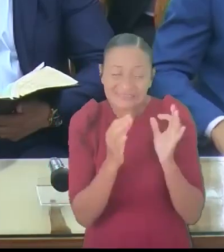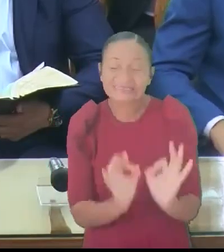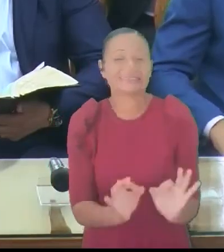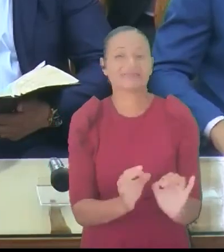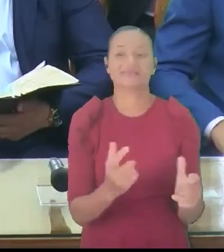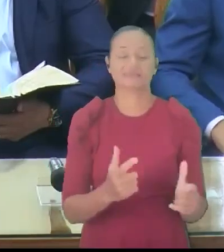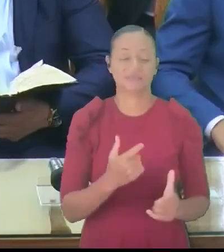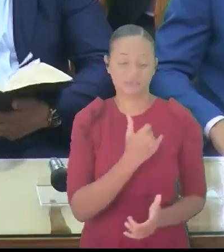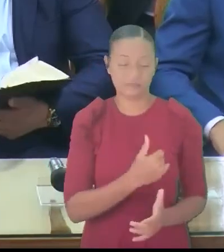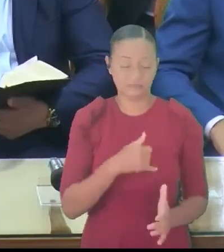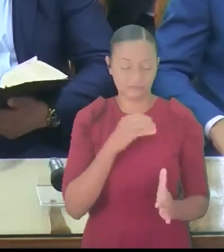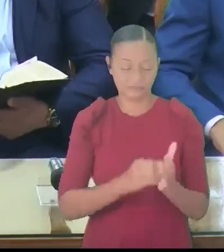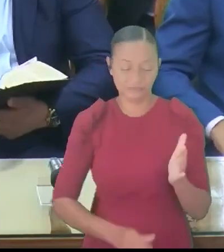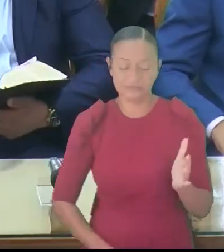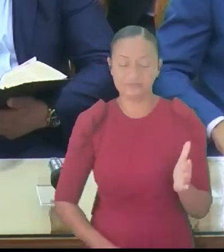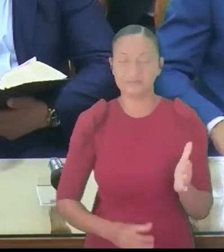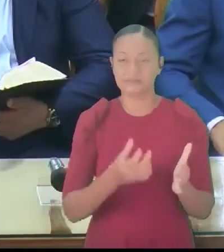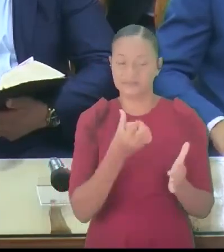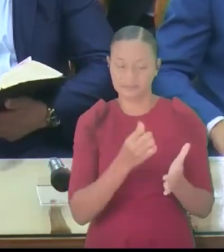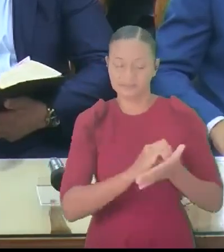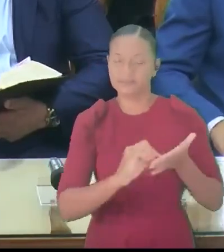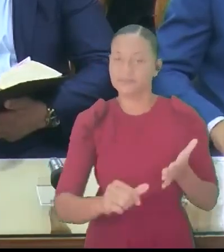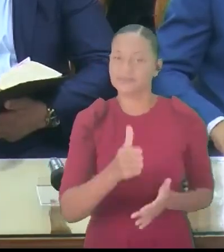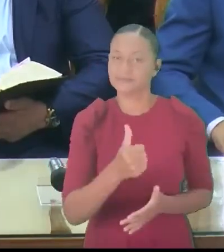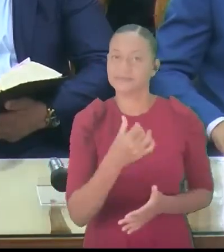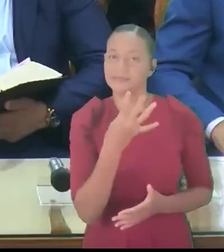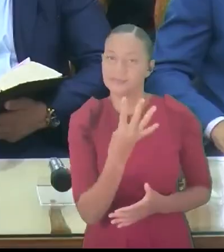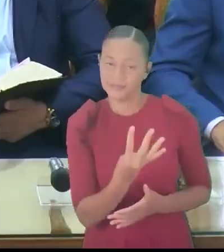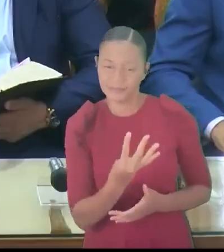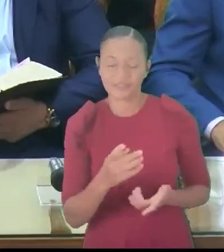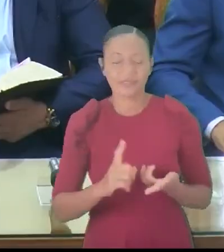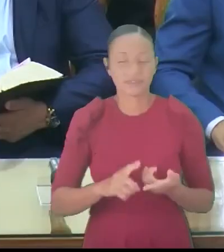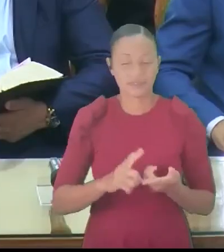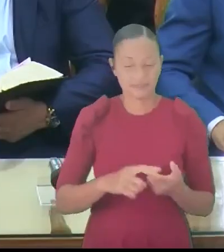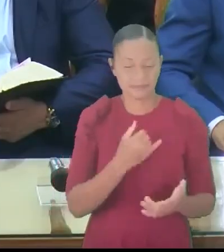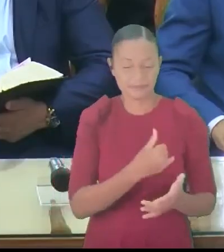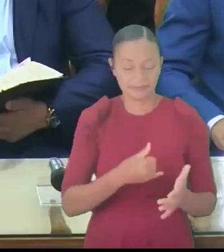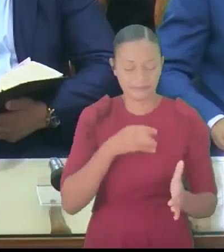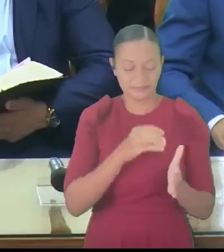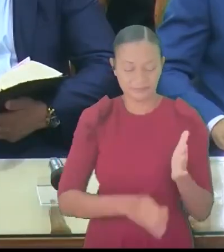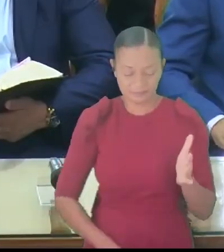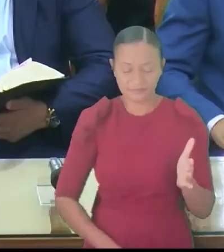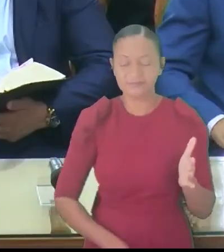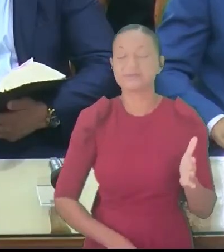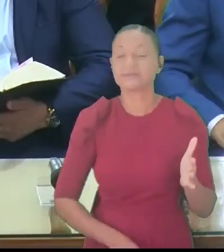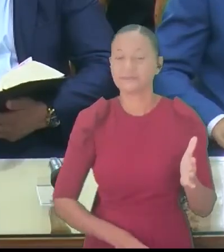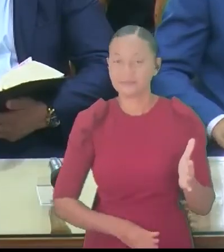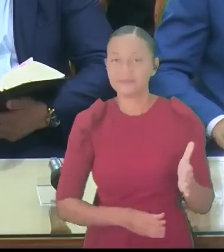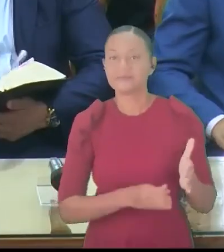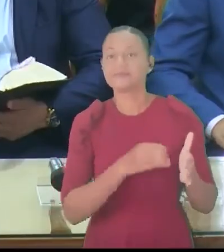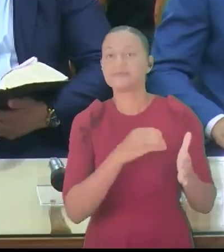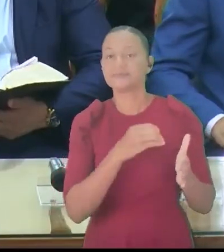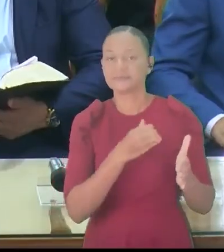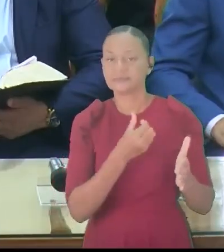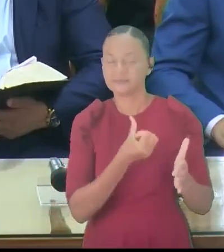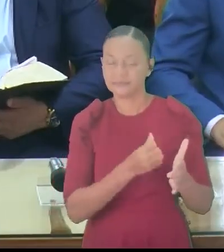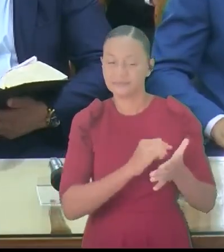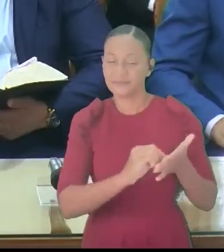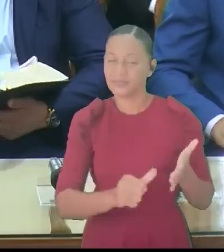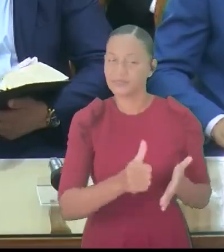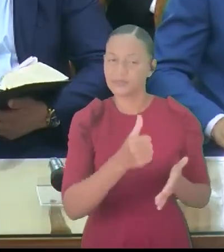João 6 e 14 e João 7 e 40. João 6 e 14. Quando